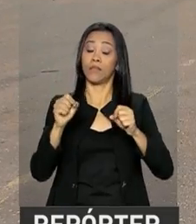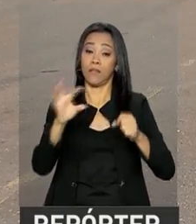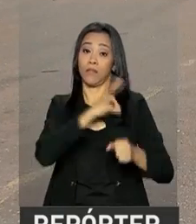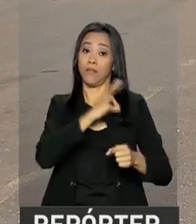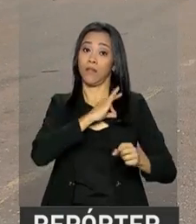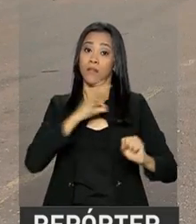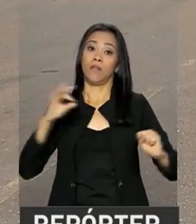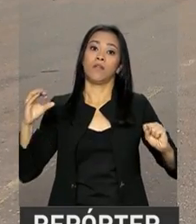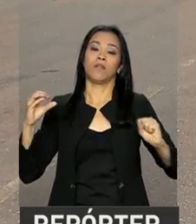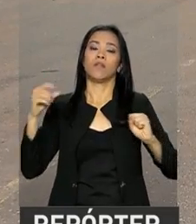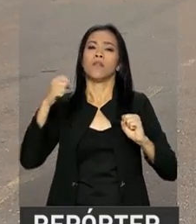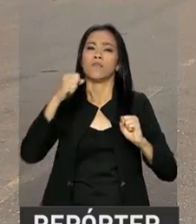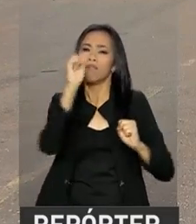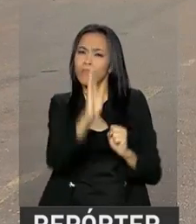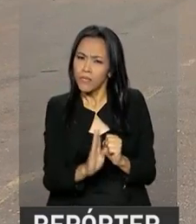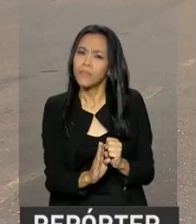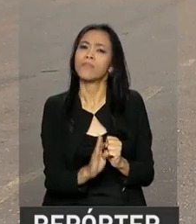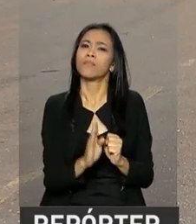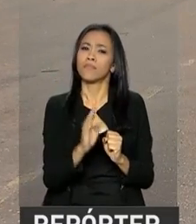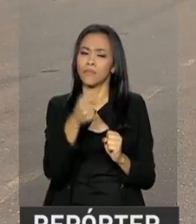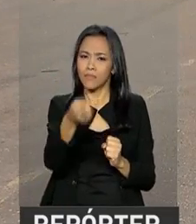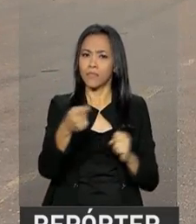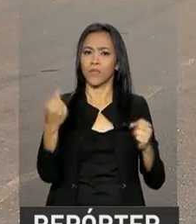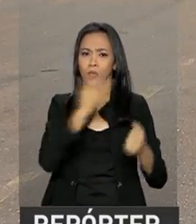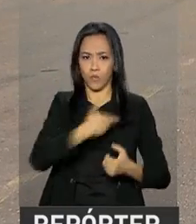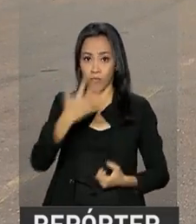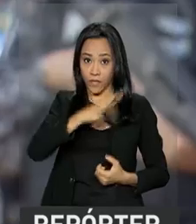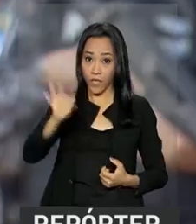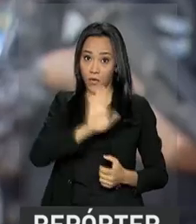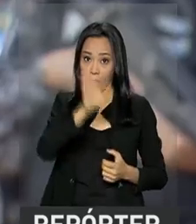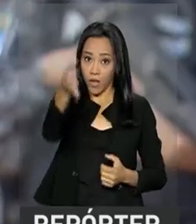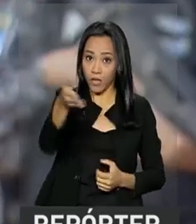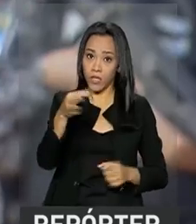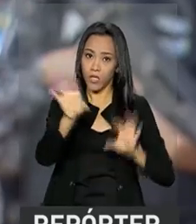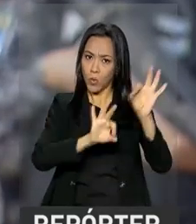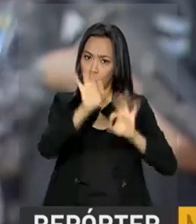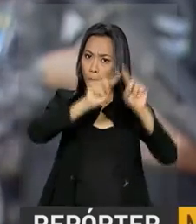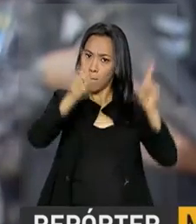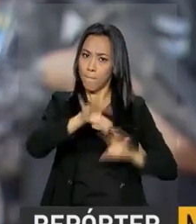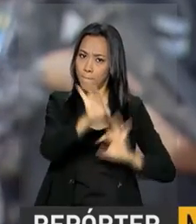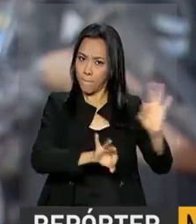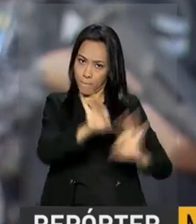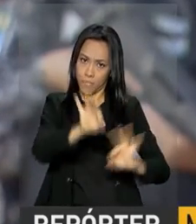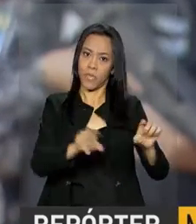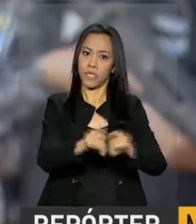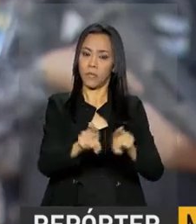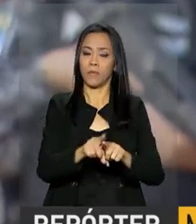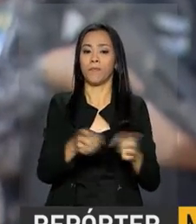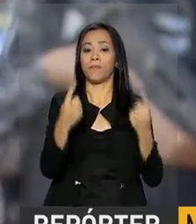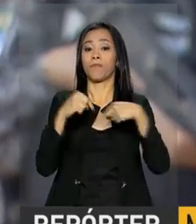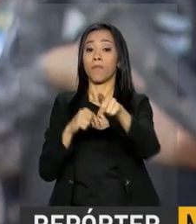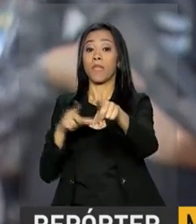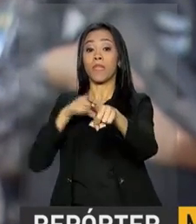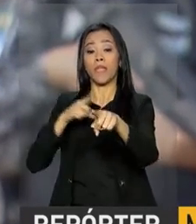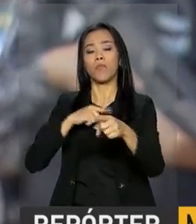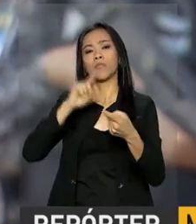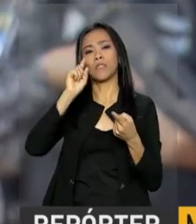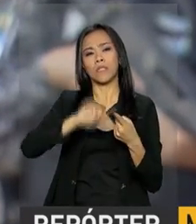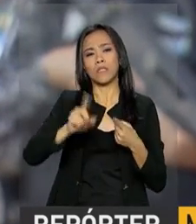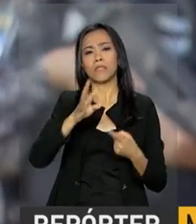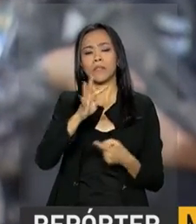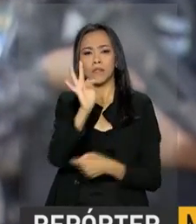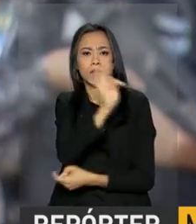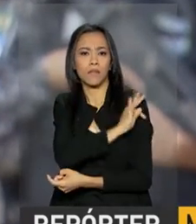em missões do Plano Nacional de Segurança Pública nós temos uma padronização geral de técnicas e normas a serem